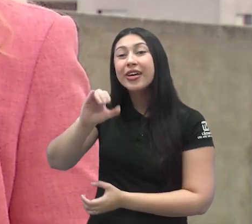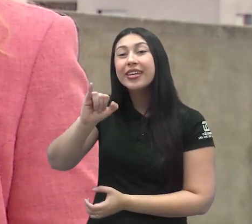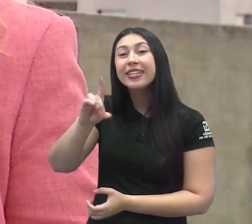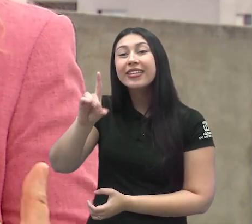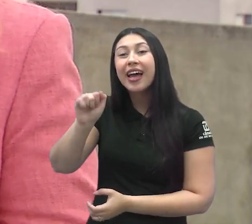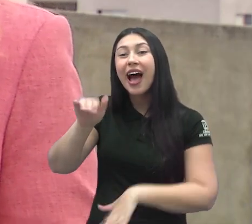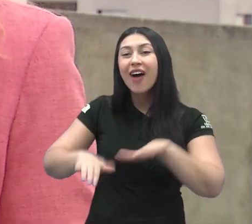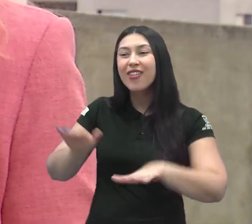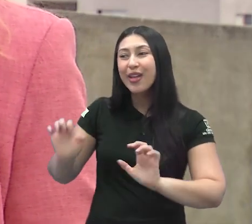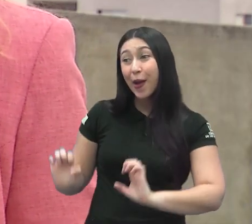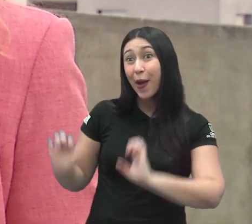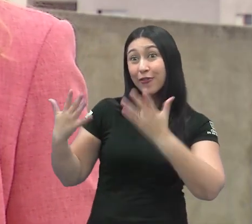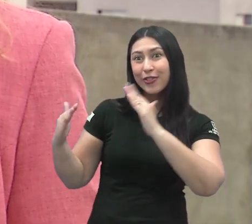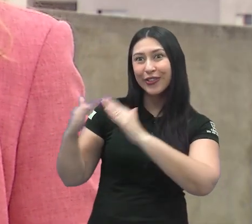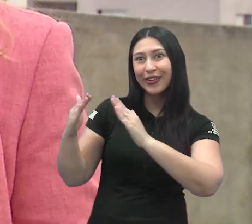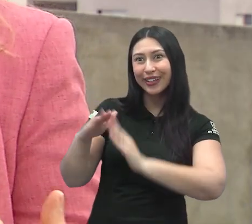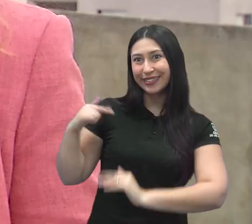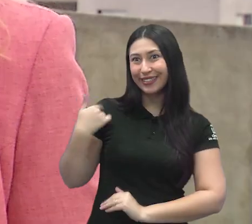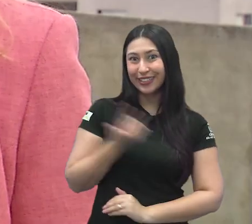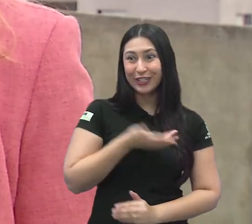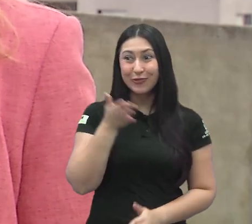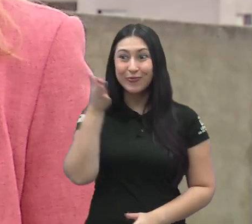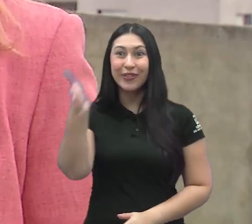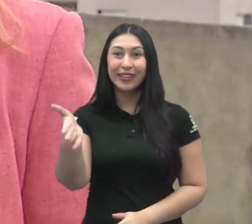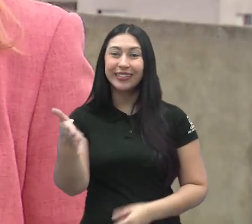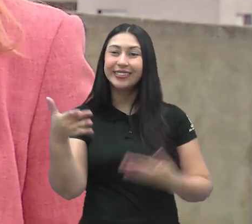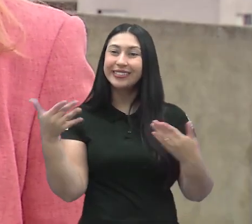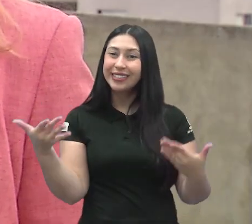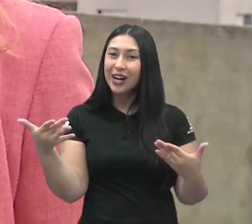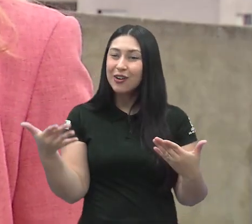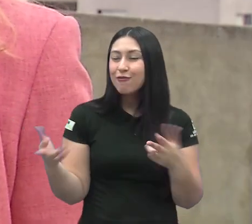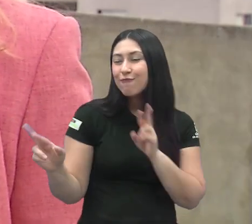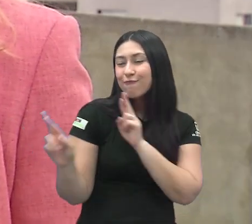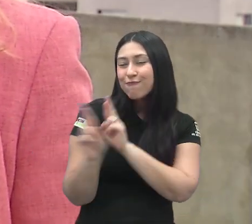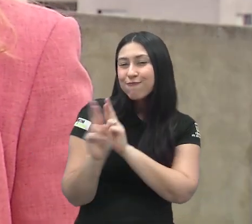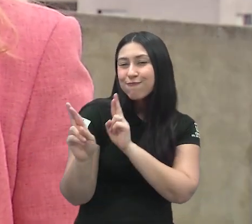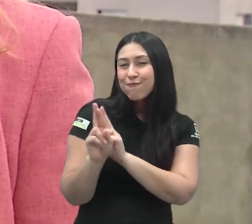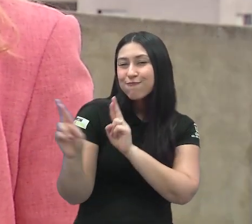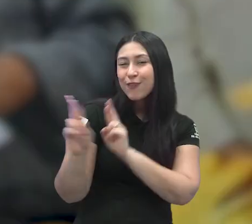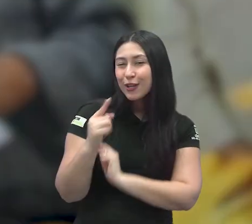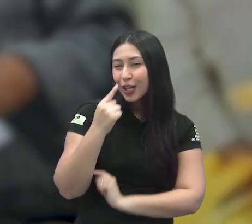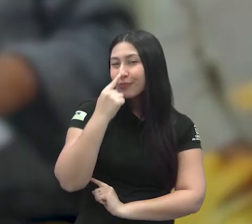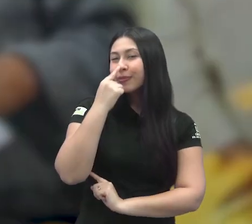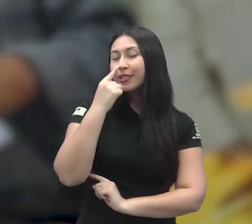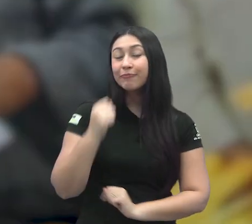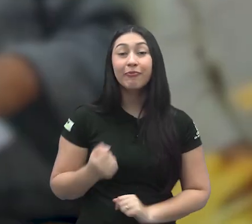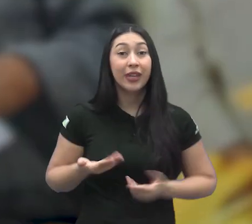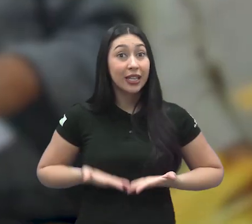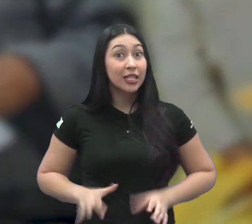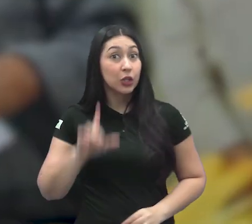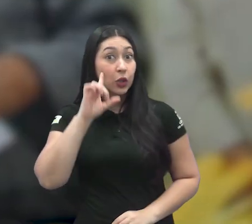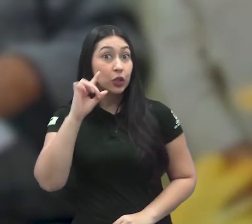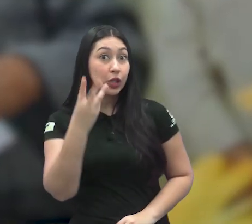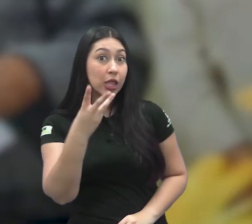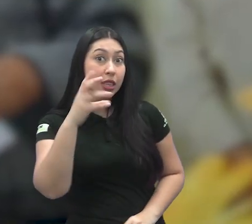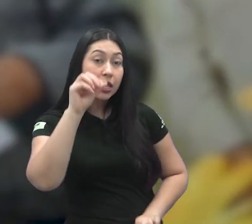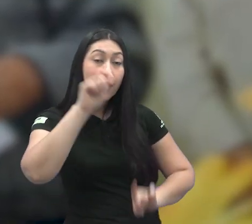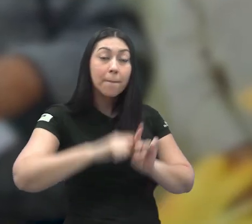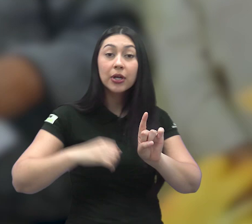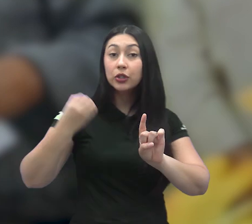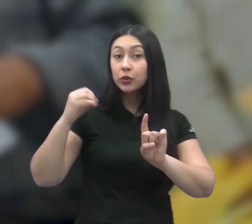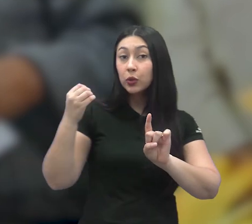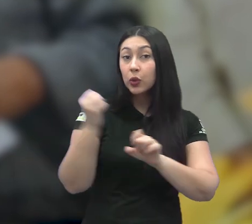às vezes eles faziam algum evento na casa deles, a gente ia também. Então a gente foi estreitando esse relacionamento. Nascido em 30 de outubro